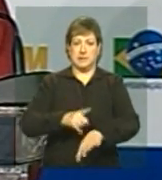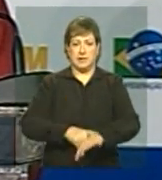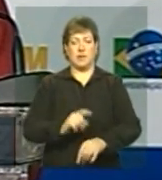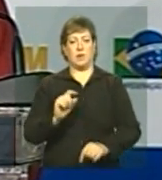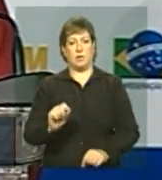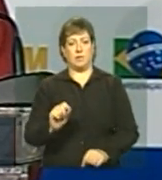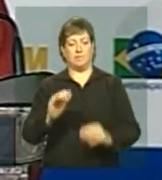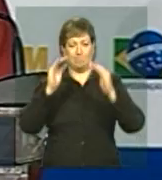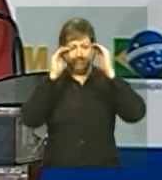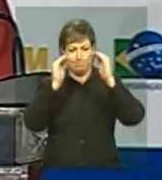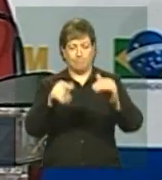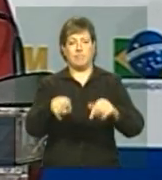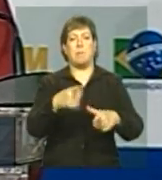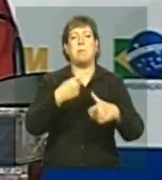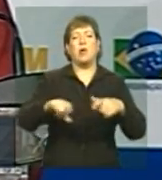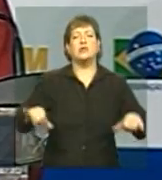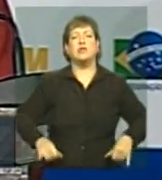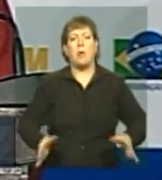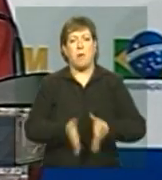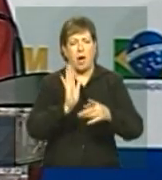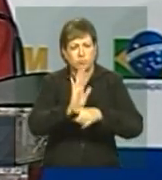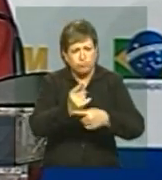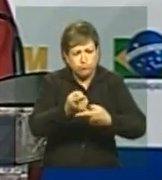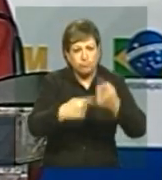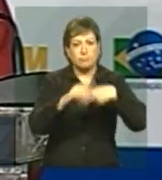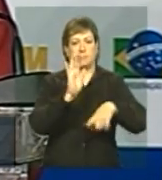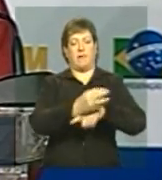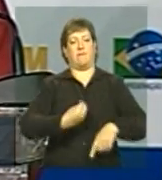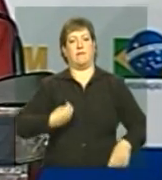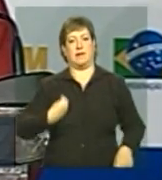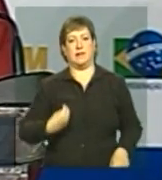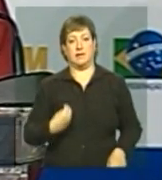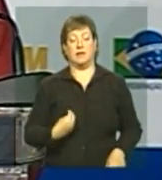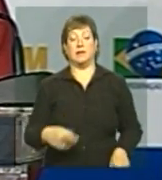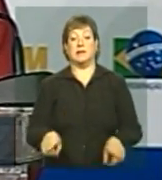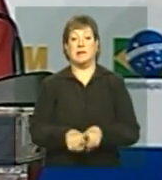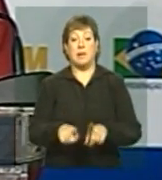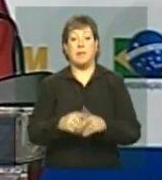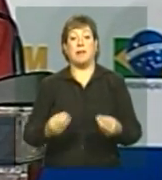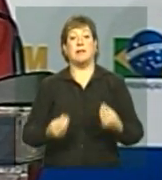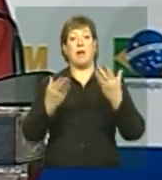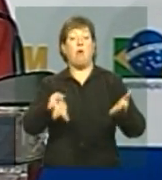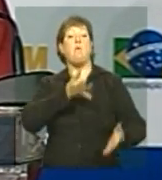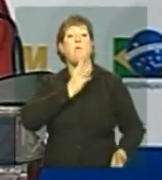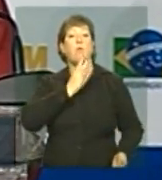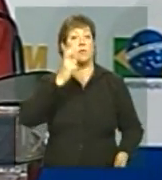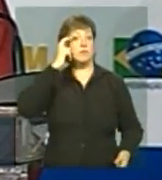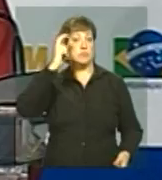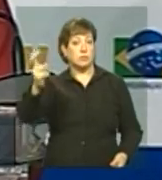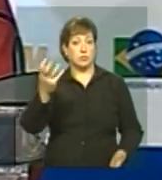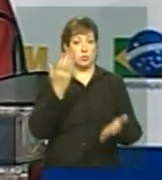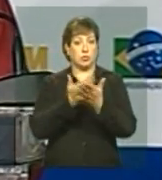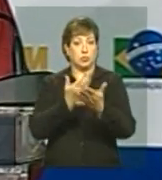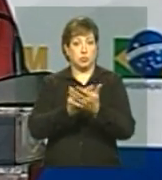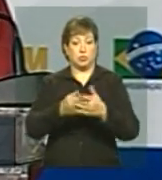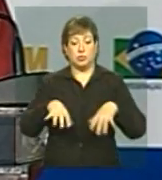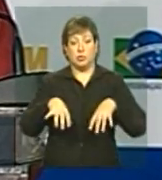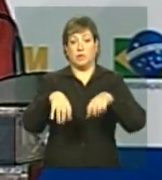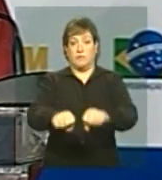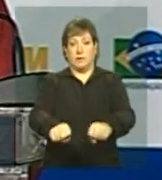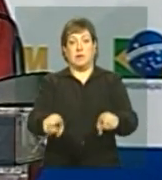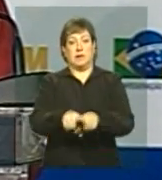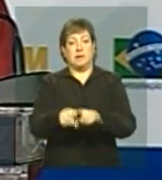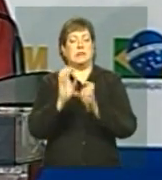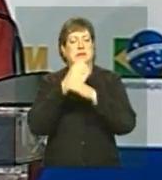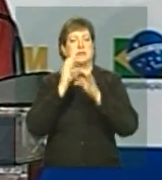pobreza extrema, temos de ter condições de gerar conhecimento, agregar valor e fazer ciência